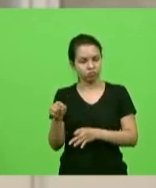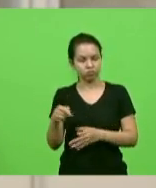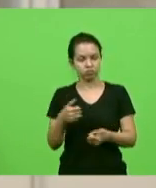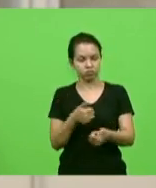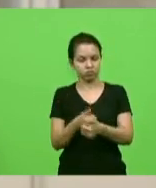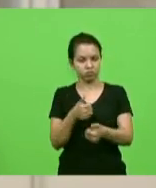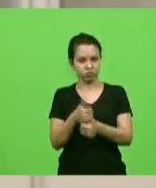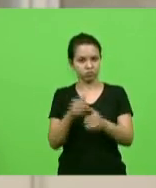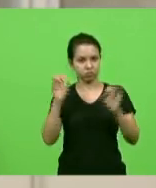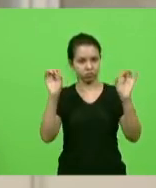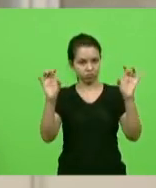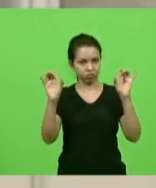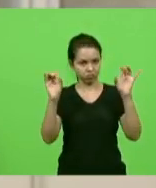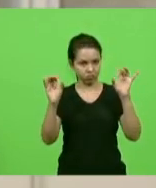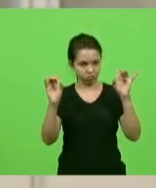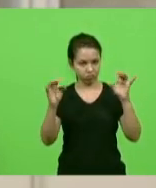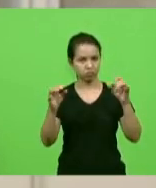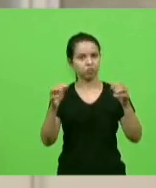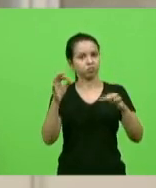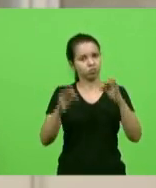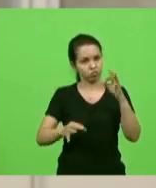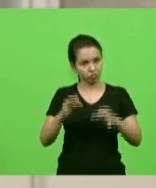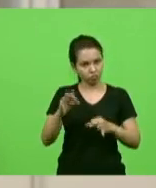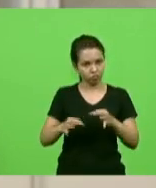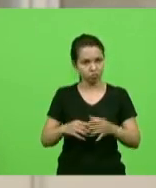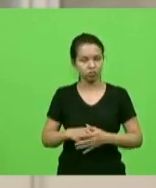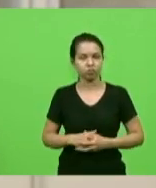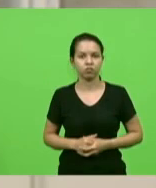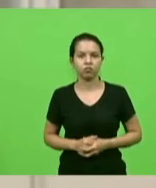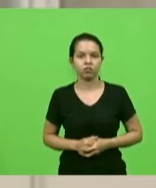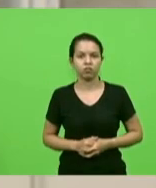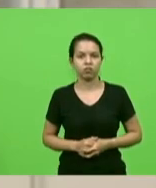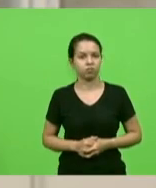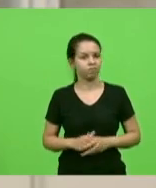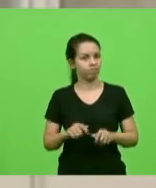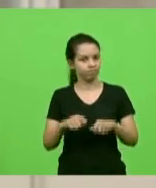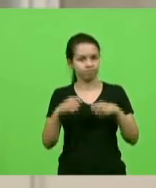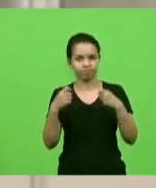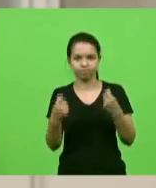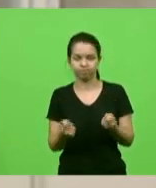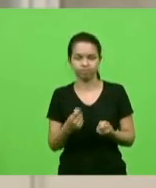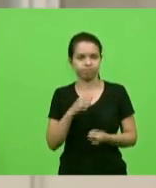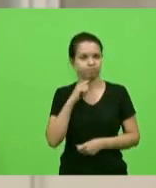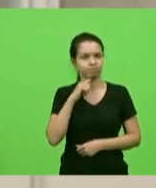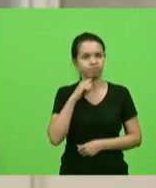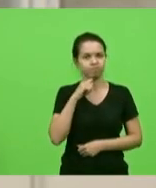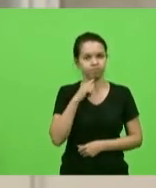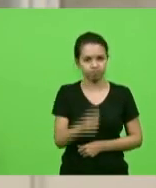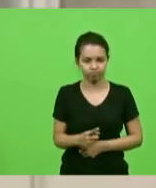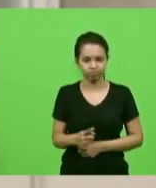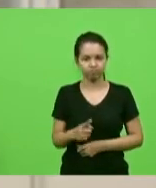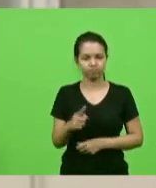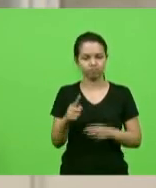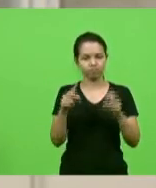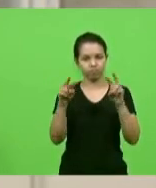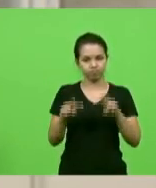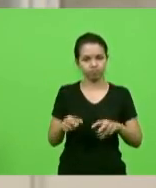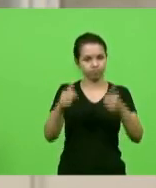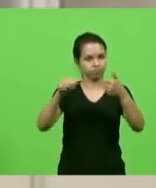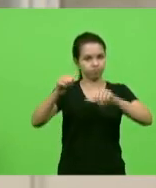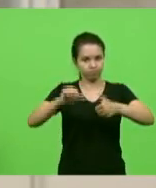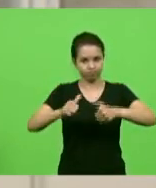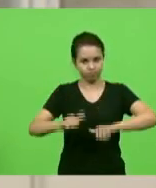tribunal especial impossibilitam conferir e avaliar o conteúdo das provas e se